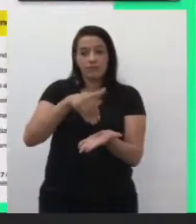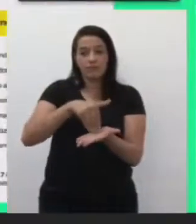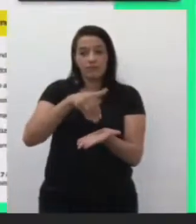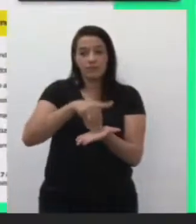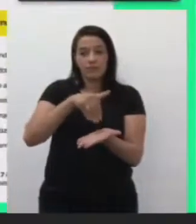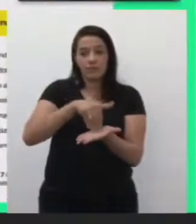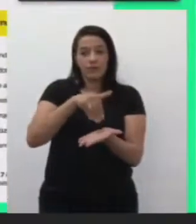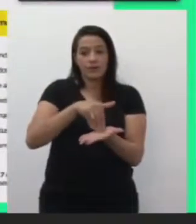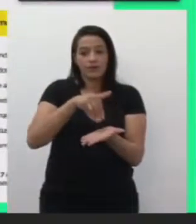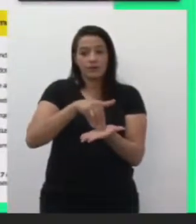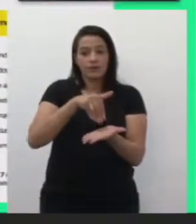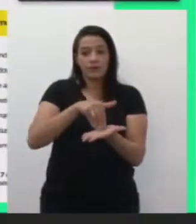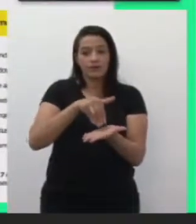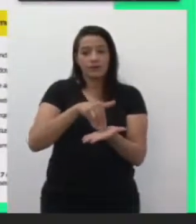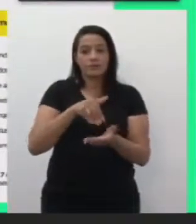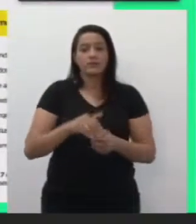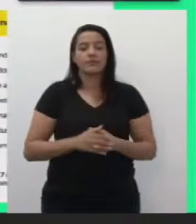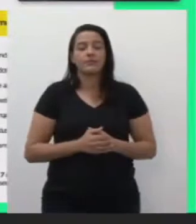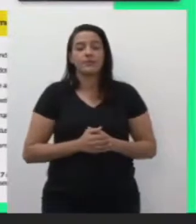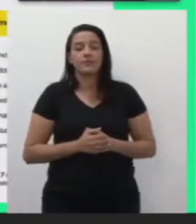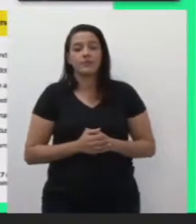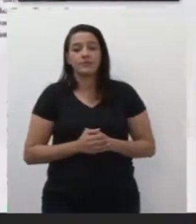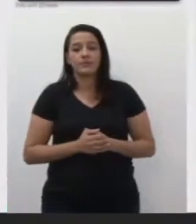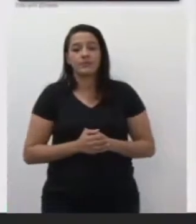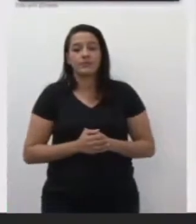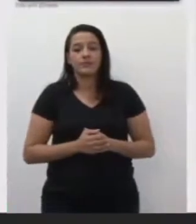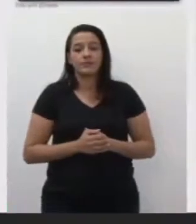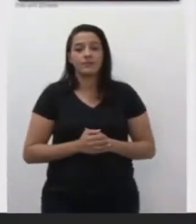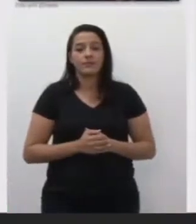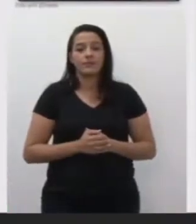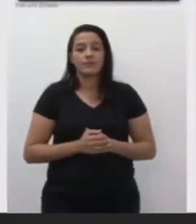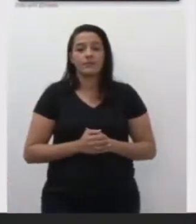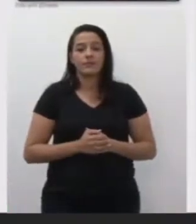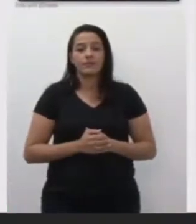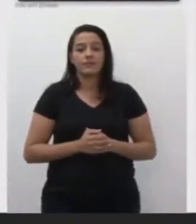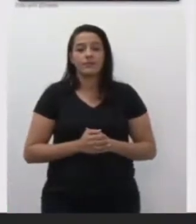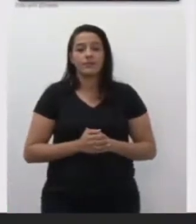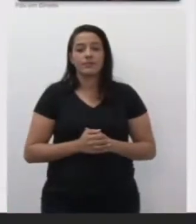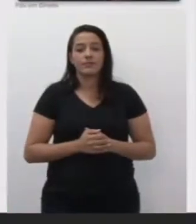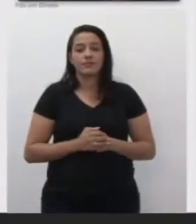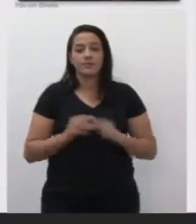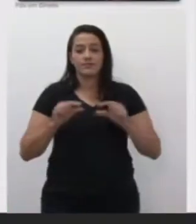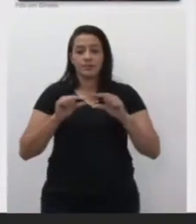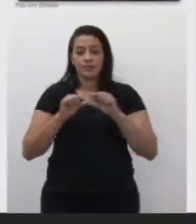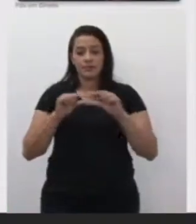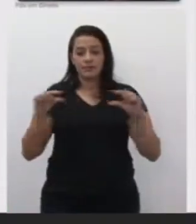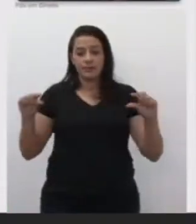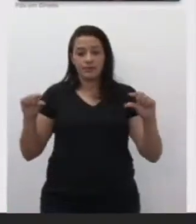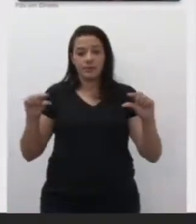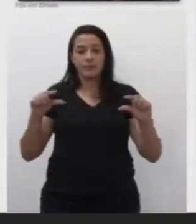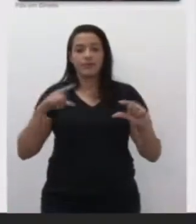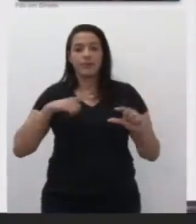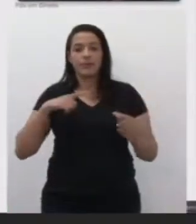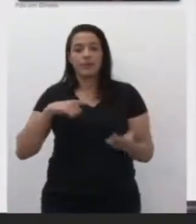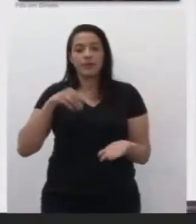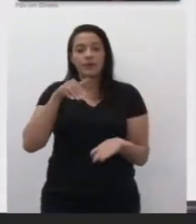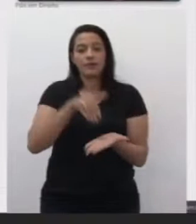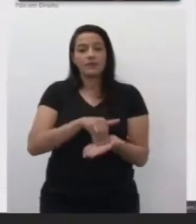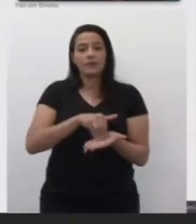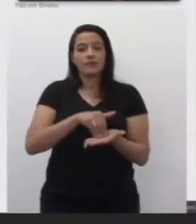lá para baixo, desce. Quando você chegar lá embaixo vai ter assim, Central de